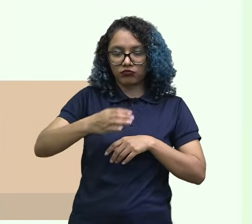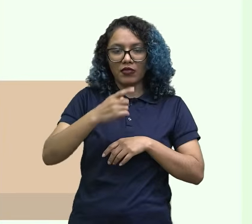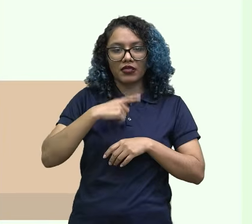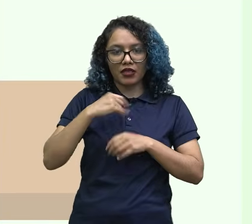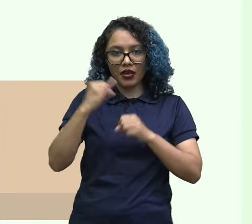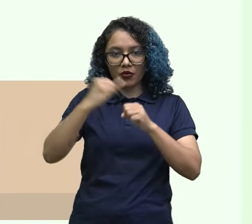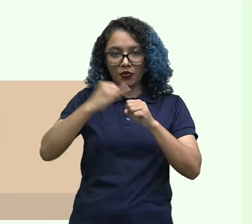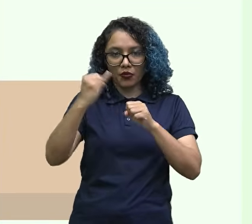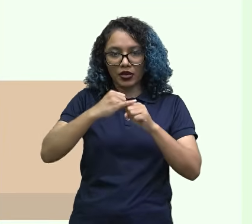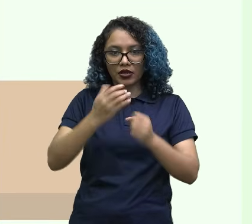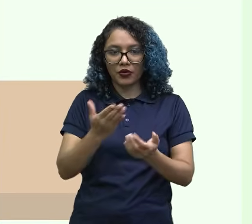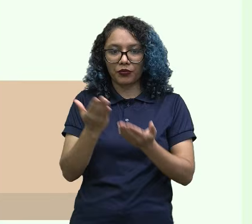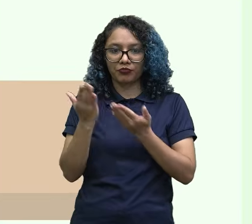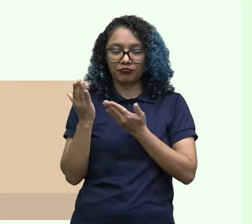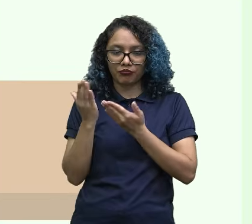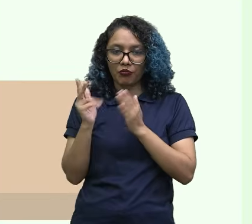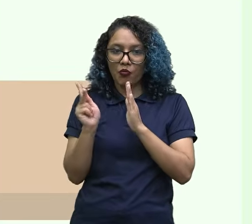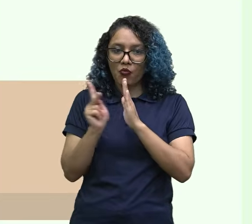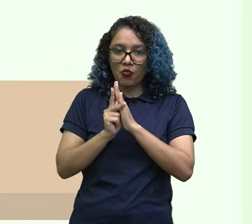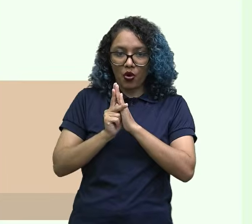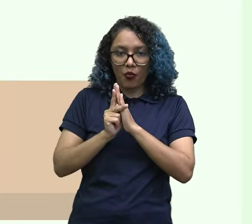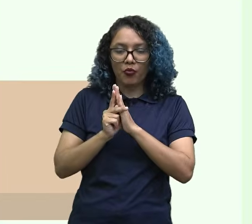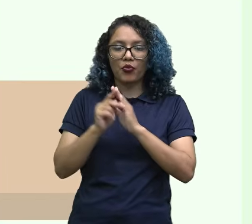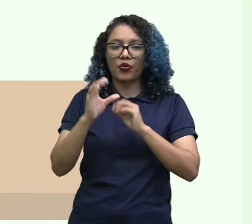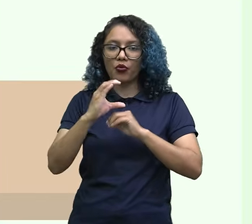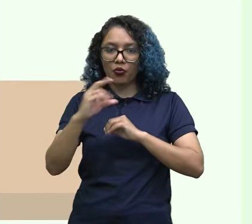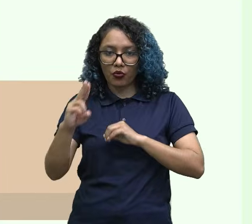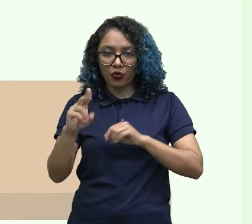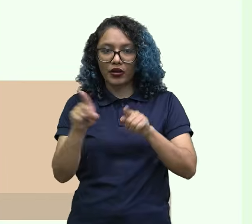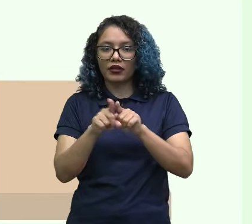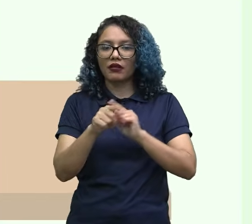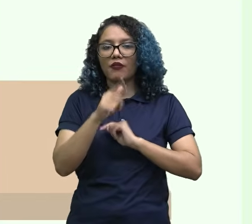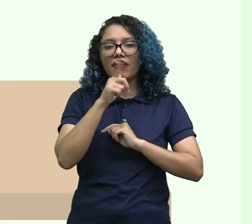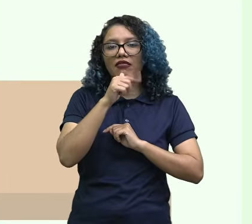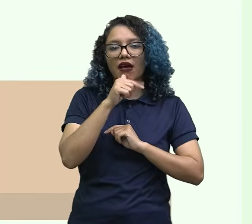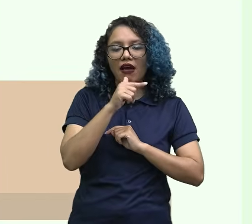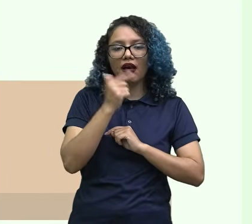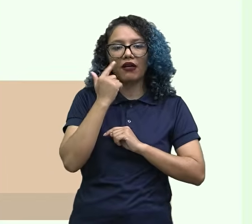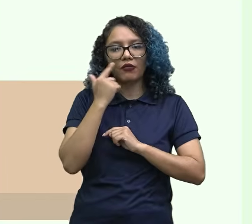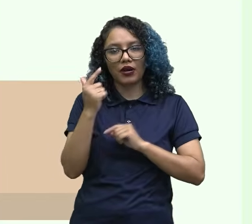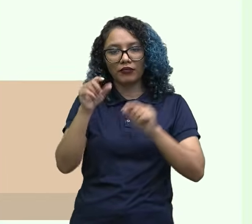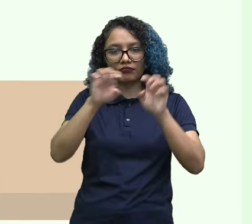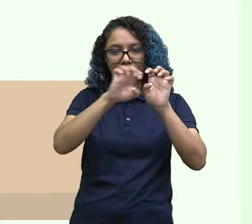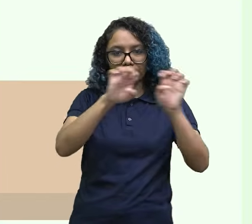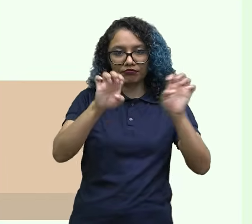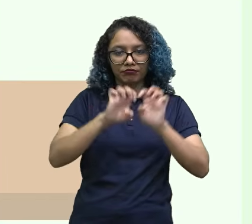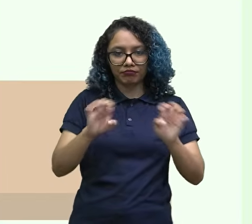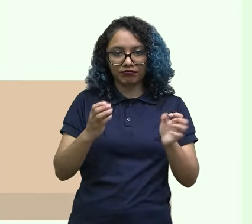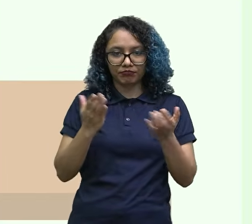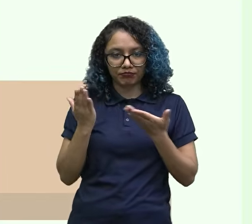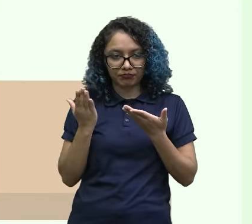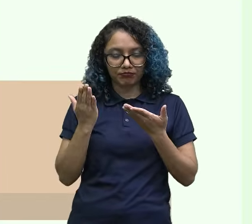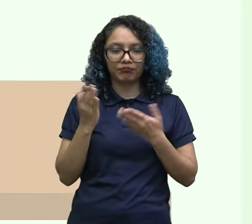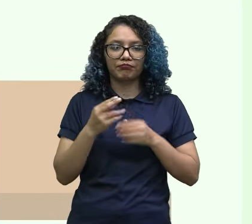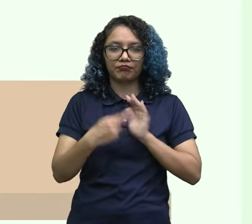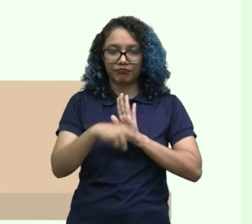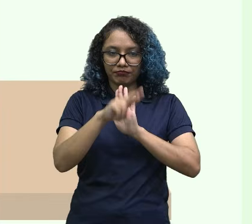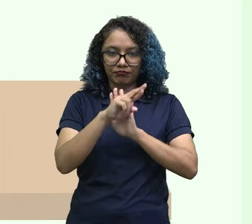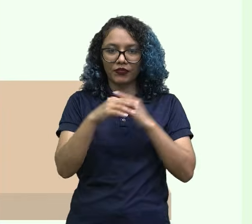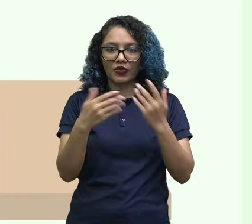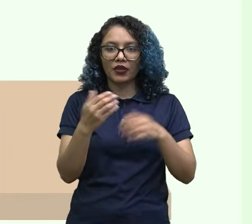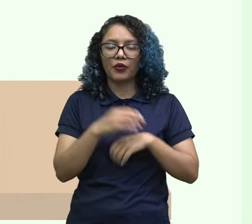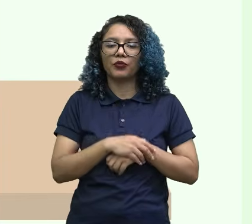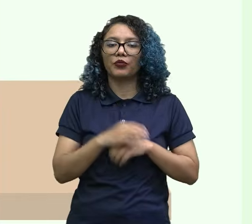pelo sulfato de cobre e os da água, como você vê nas equações a seguir. Os cátions disponíveis